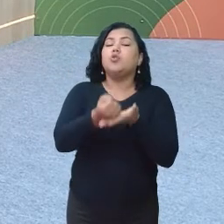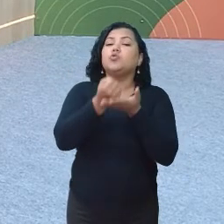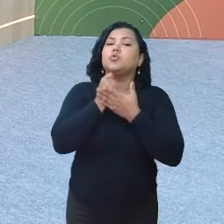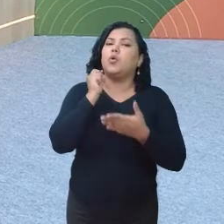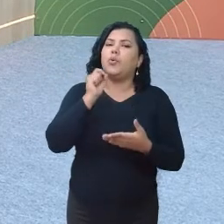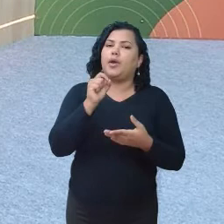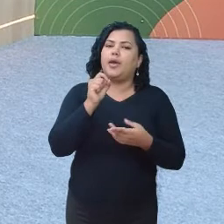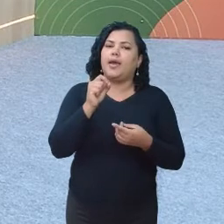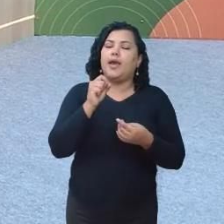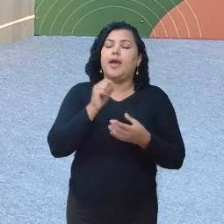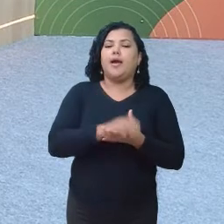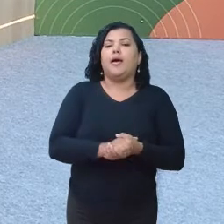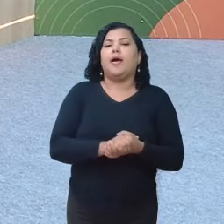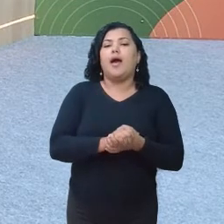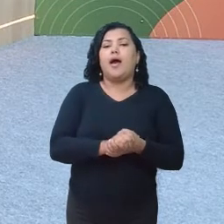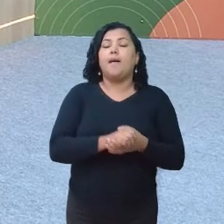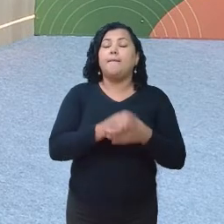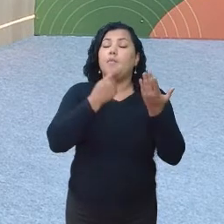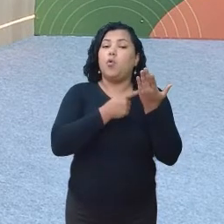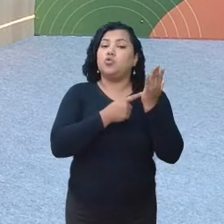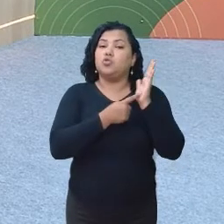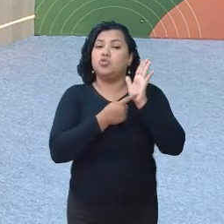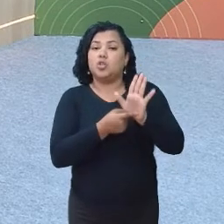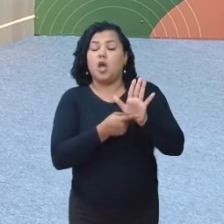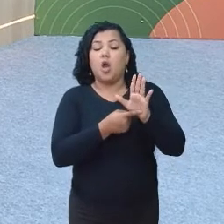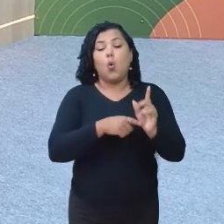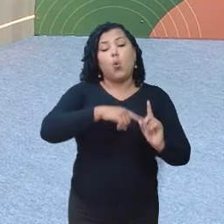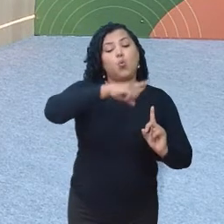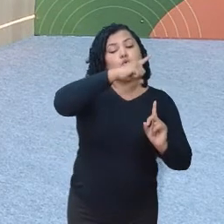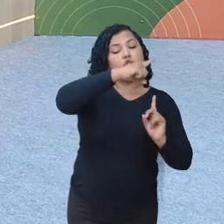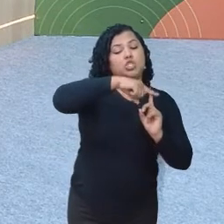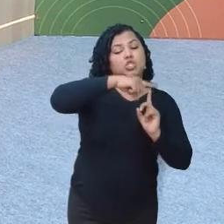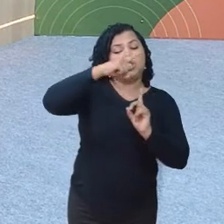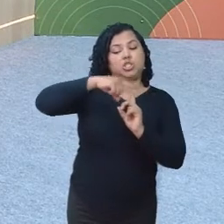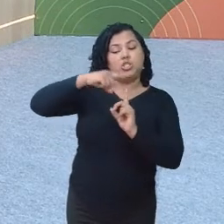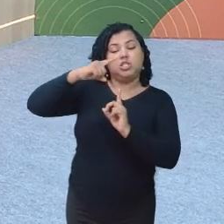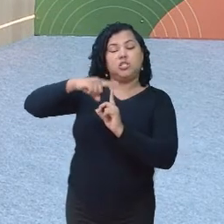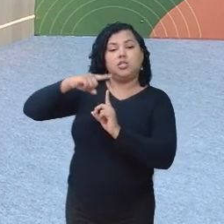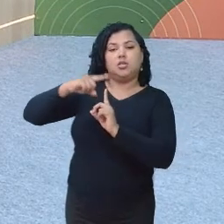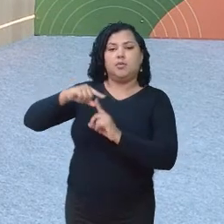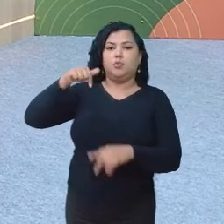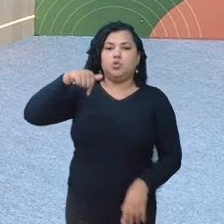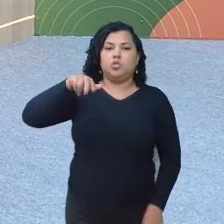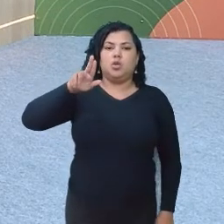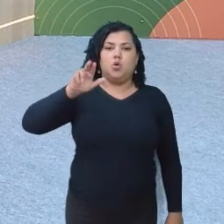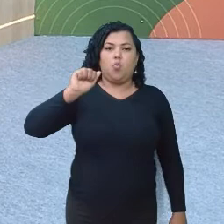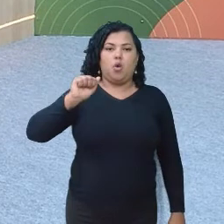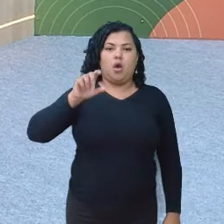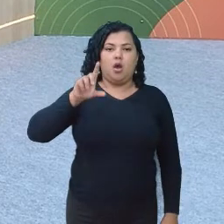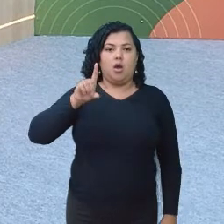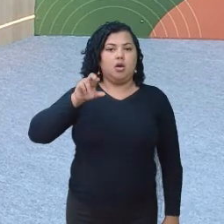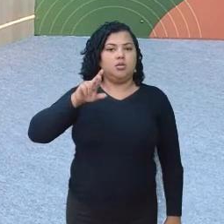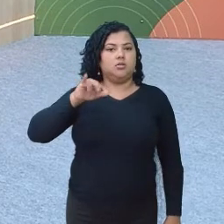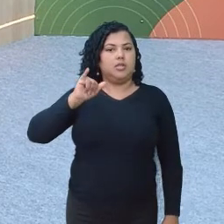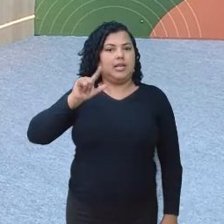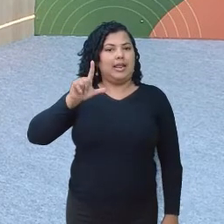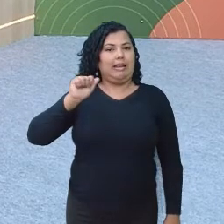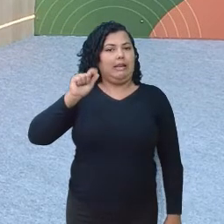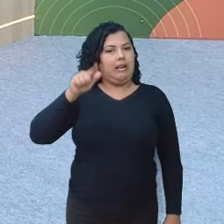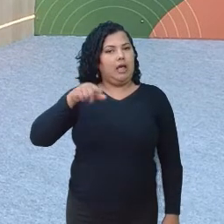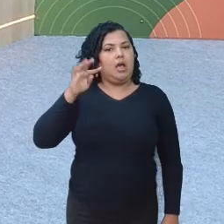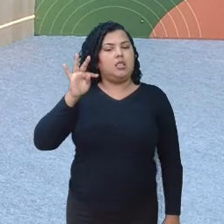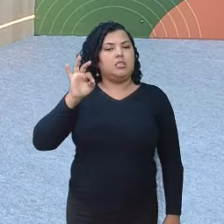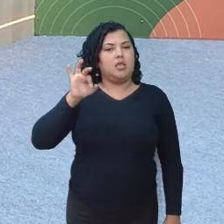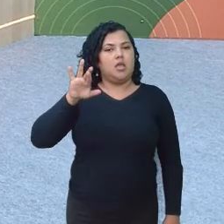a classificar aos tipos de quadriláteros que eu vou ter, que a gente vai começar a estudar daqui a pouco. Então, como é que acontece? Será